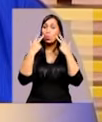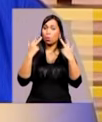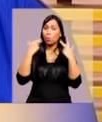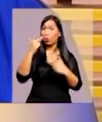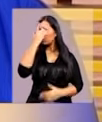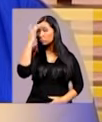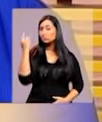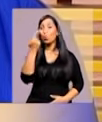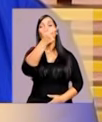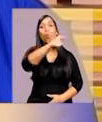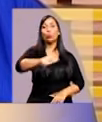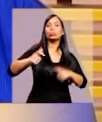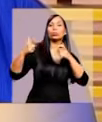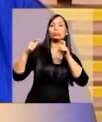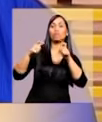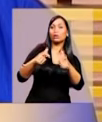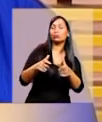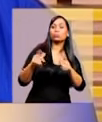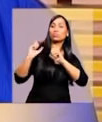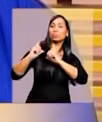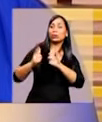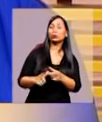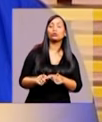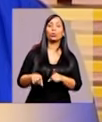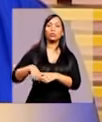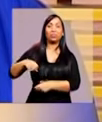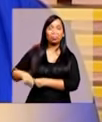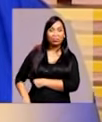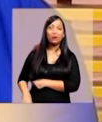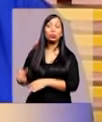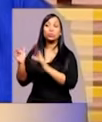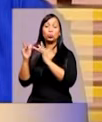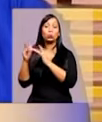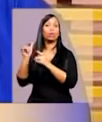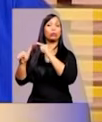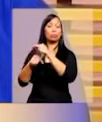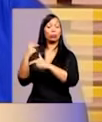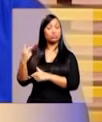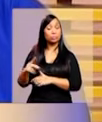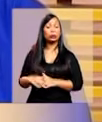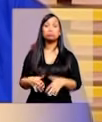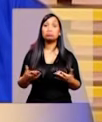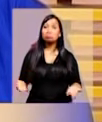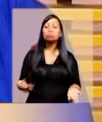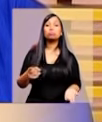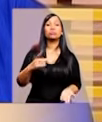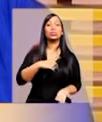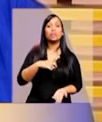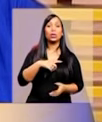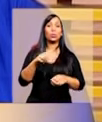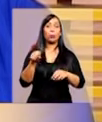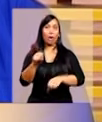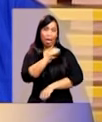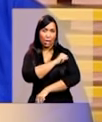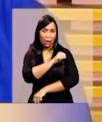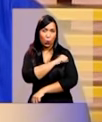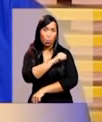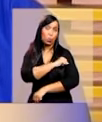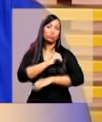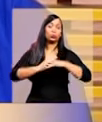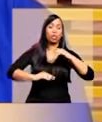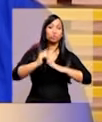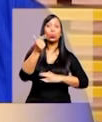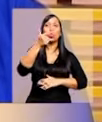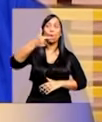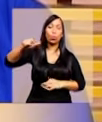comum que pessoas de outras tradições, inclusive freis, tomem contato com o trabalho dele. Eu tenho alunos que